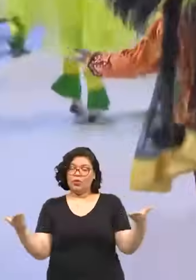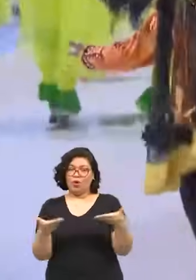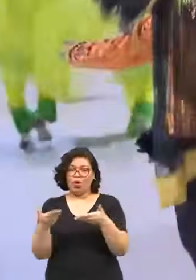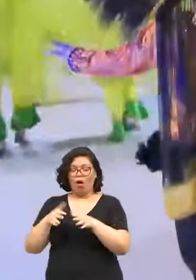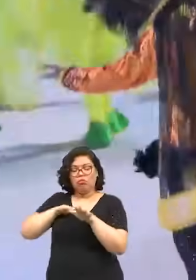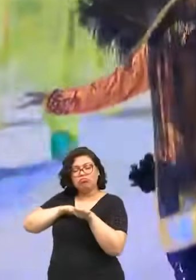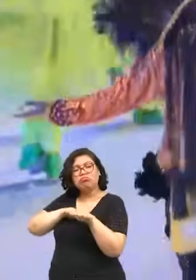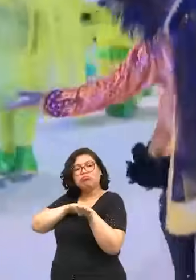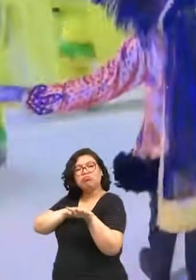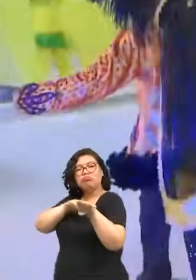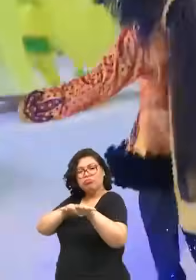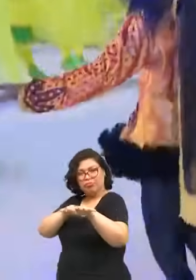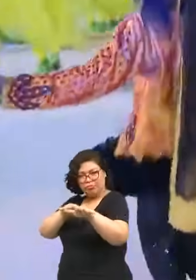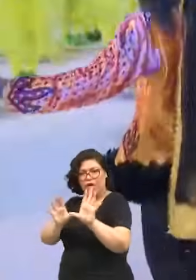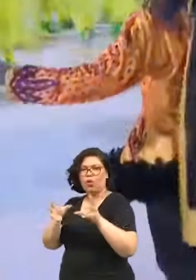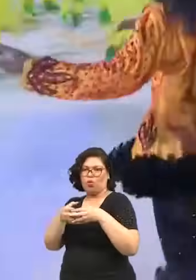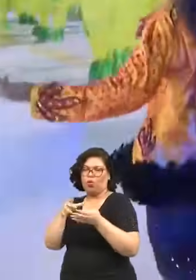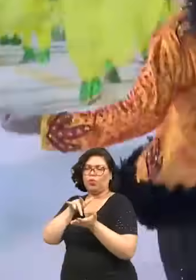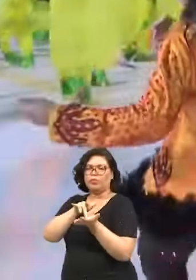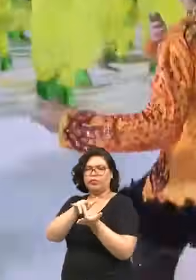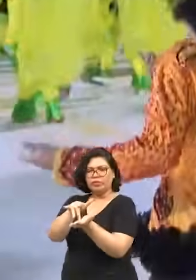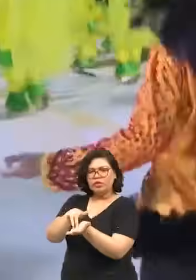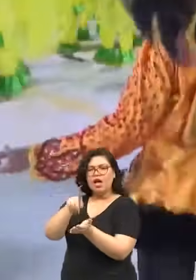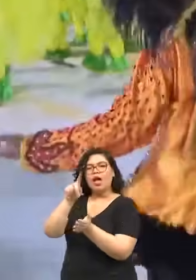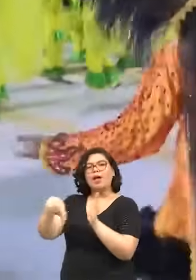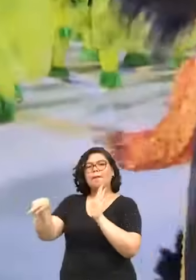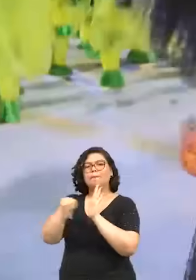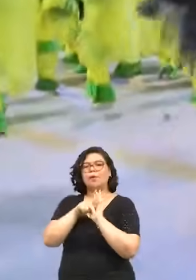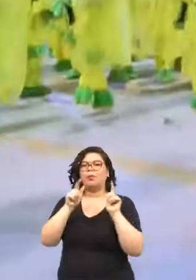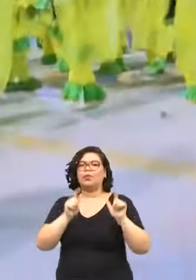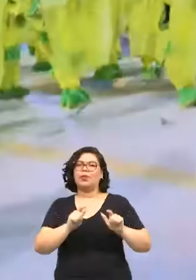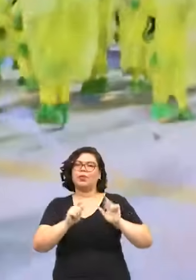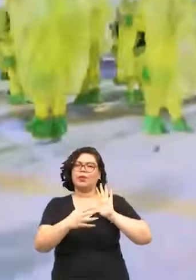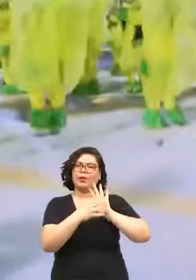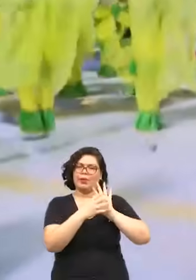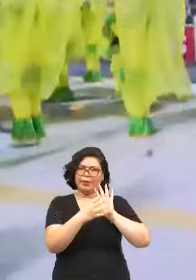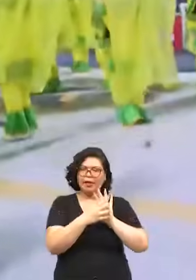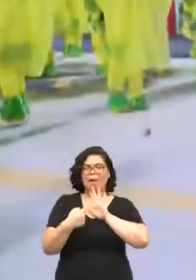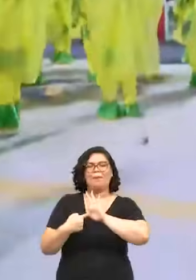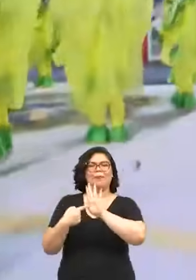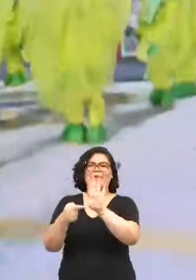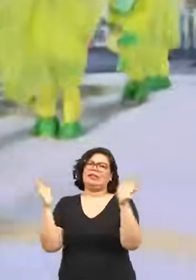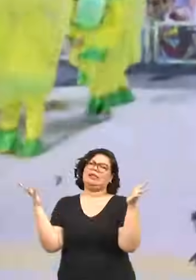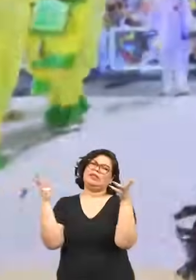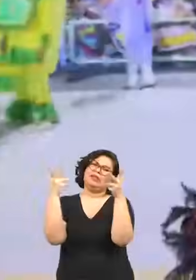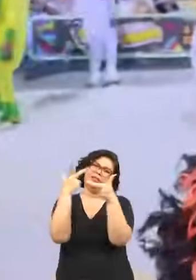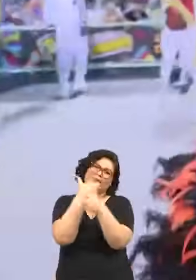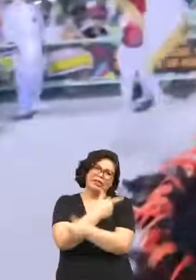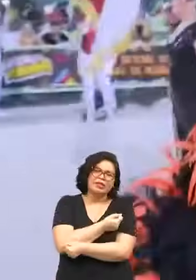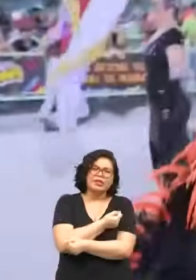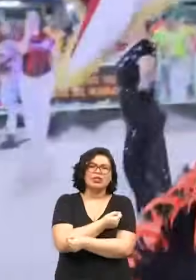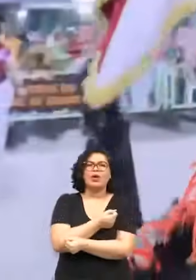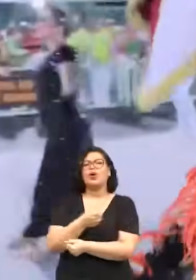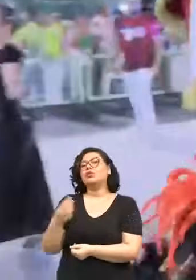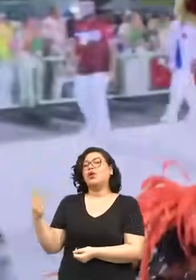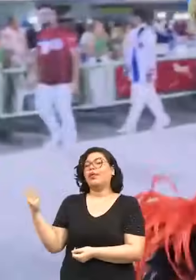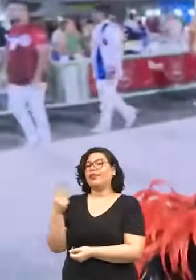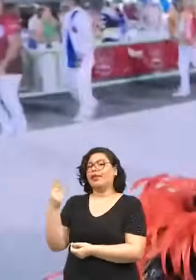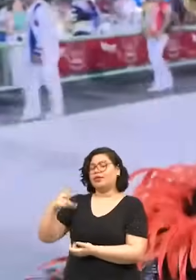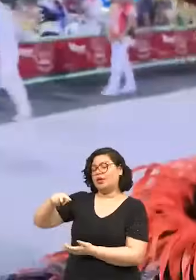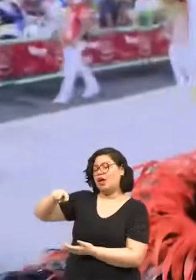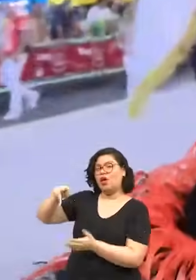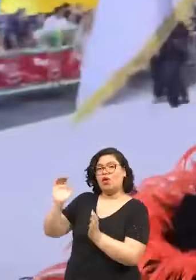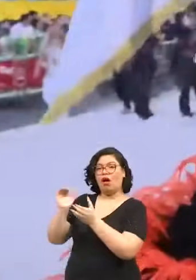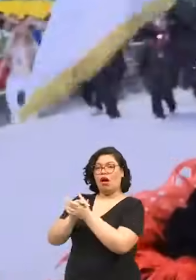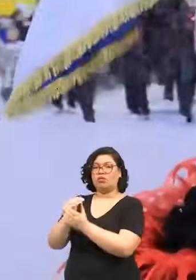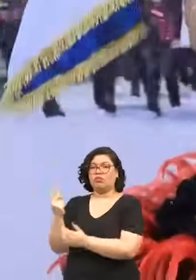avenida para Andanças. A Escola de Samba da Cachoeirinha faz uma belíssima apresentação. Tá aí o terceiro casal, Mestre